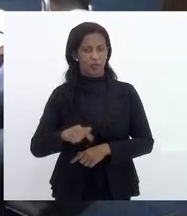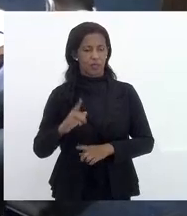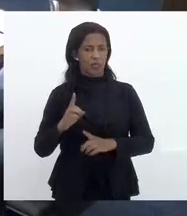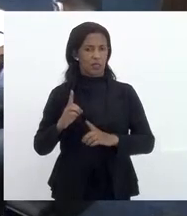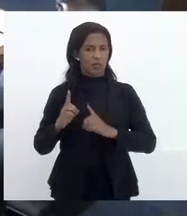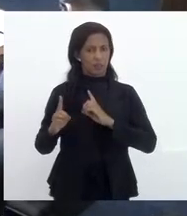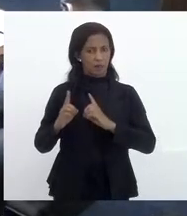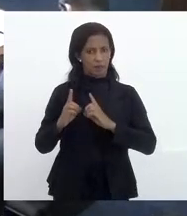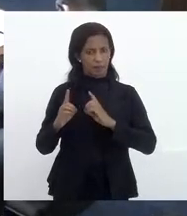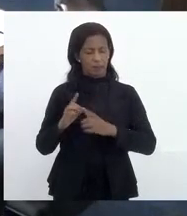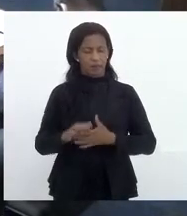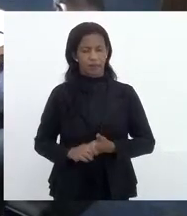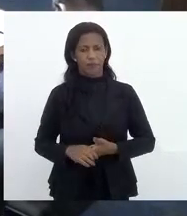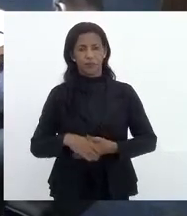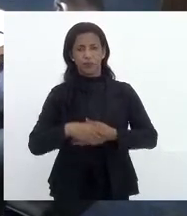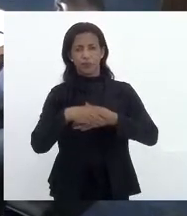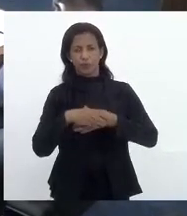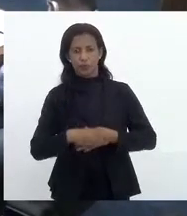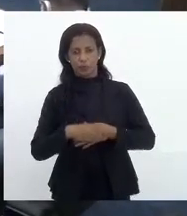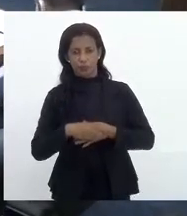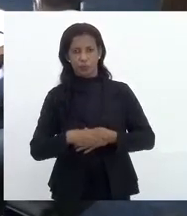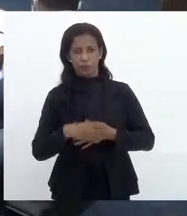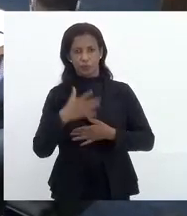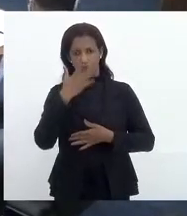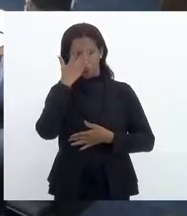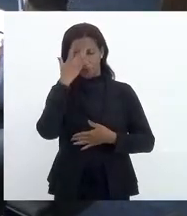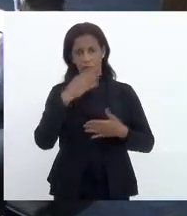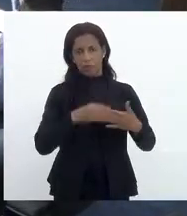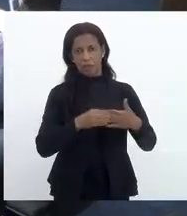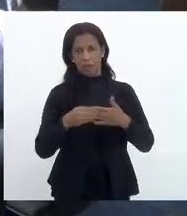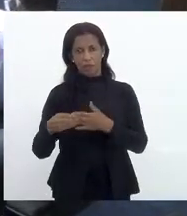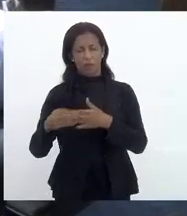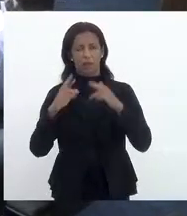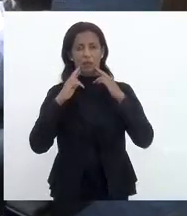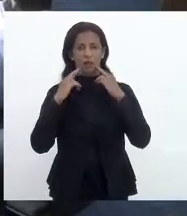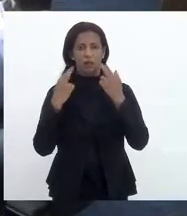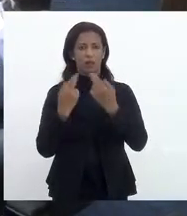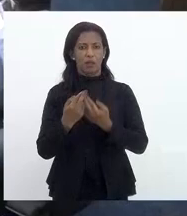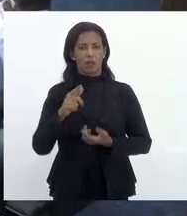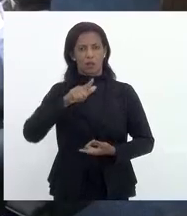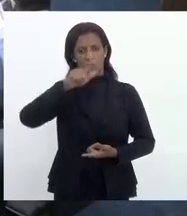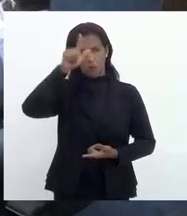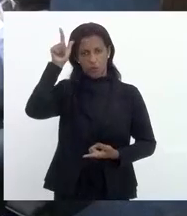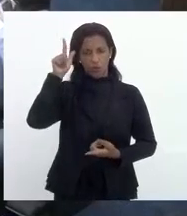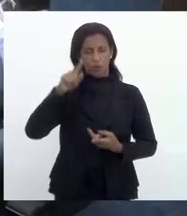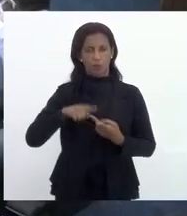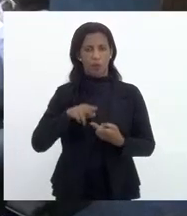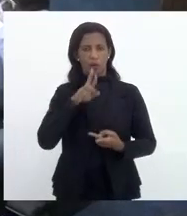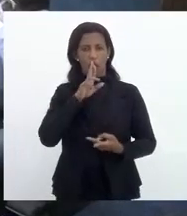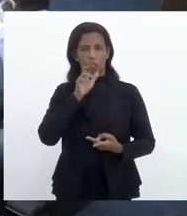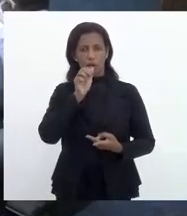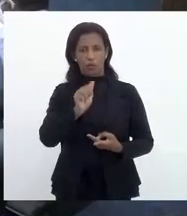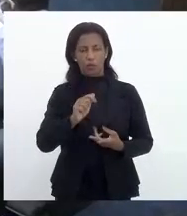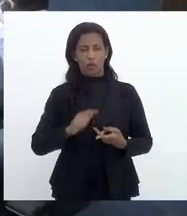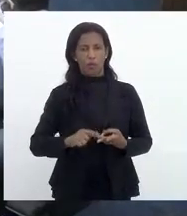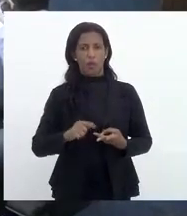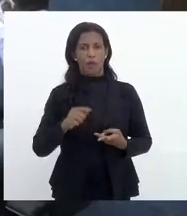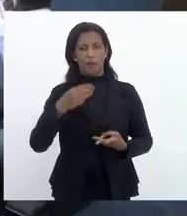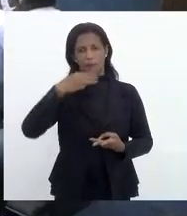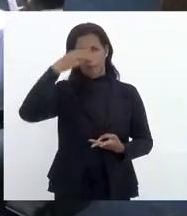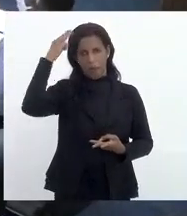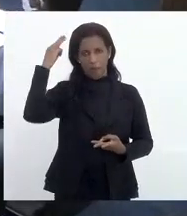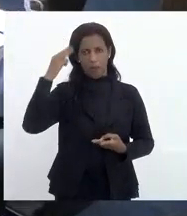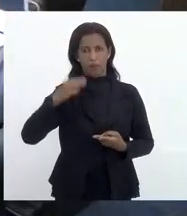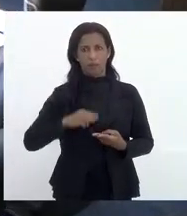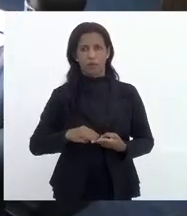nesse debate cumprimentar aqueles que conduzem as audiência Deputado os para o deputado Rodrigo Amorim Deputado Márcio Pacheco